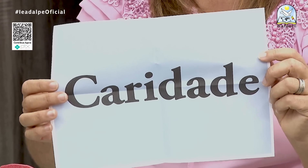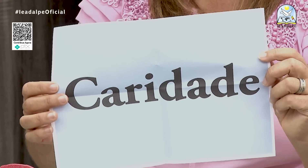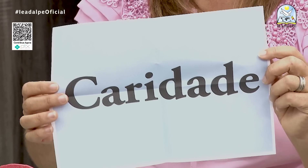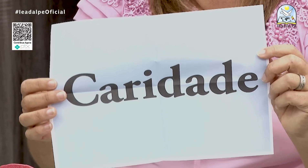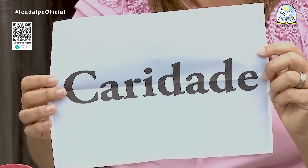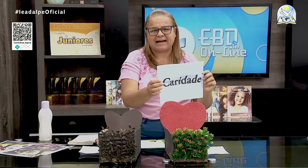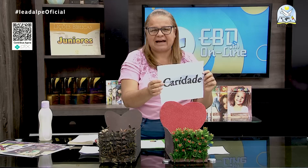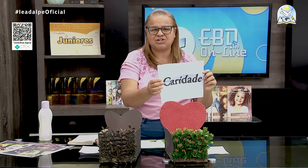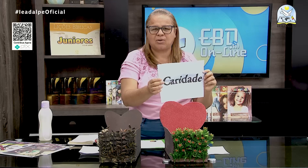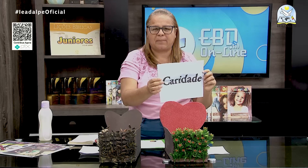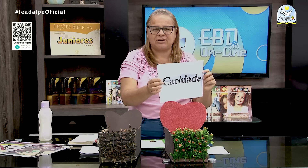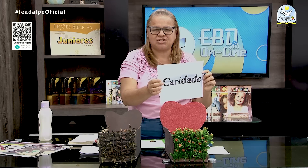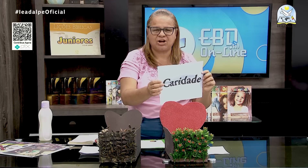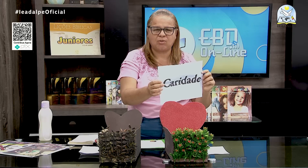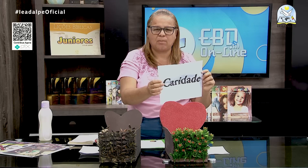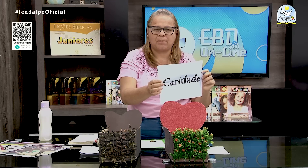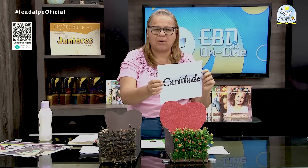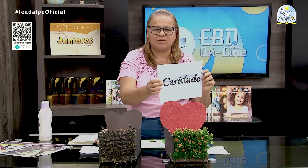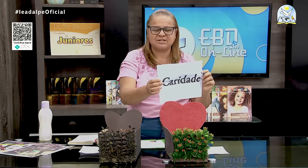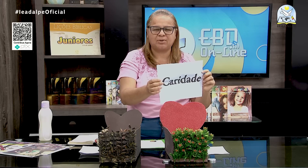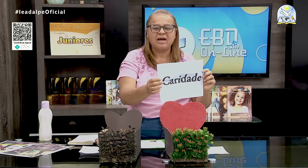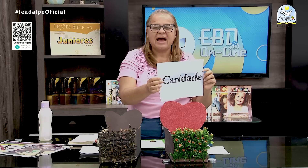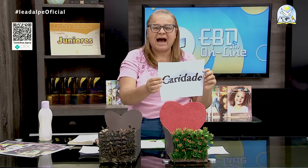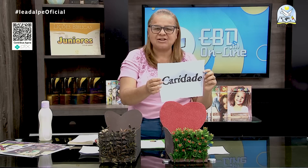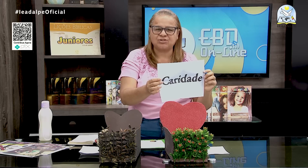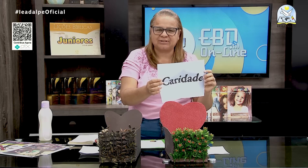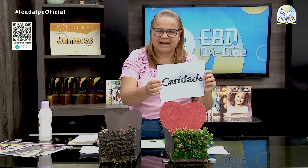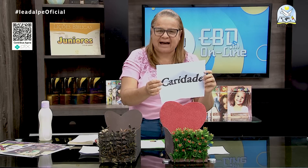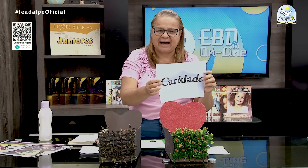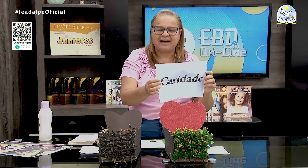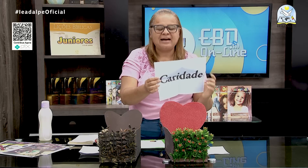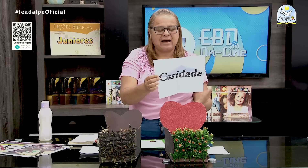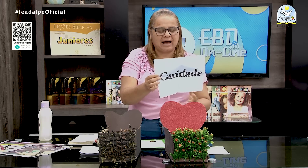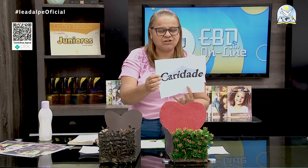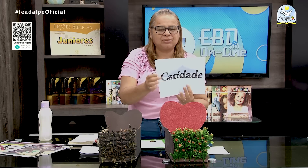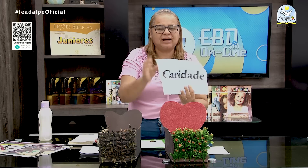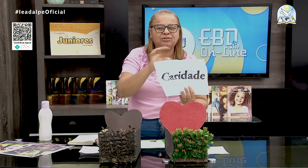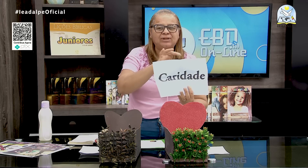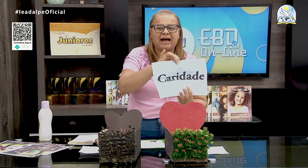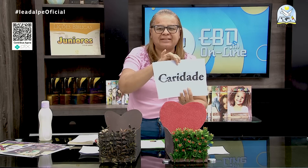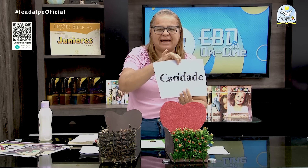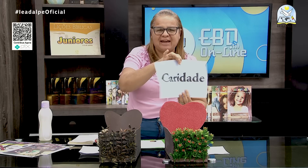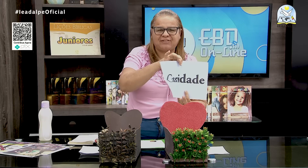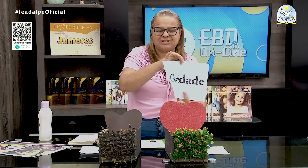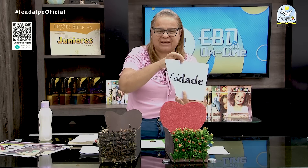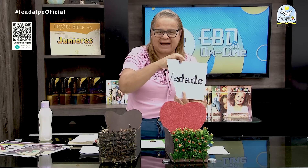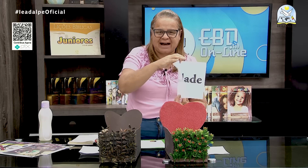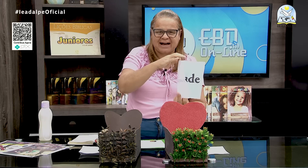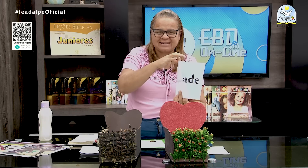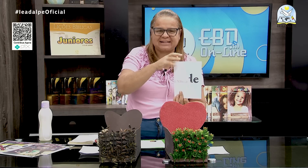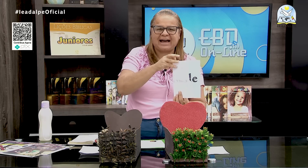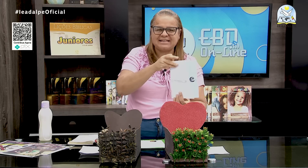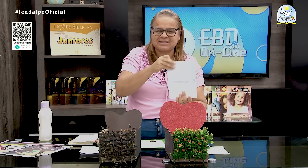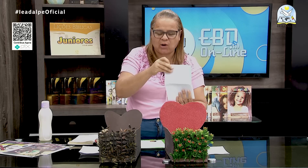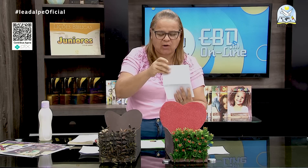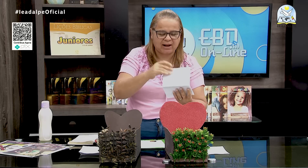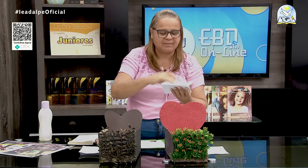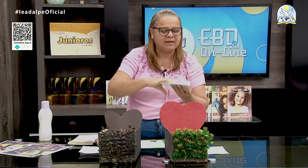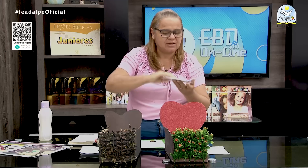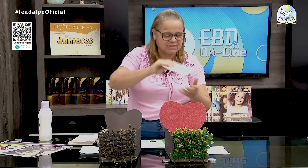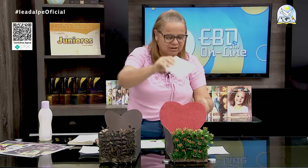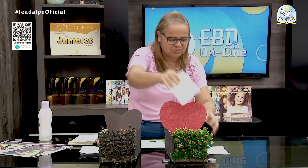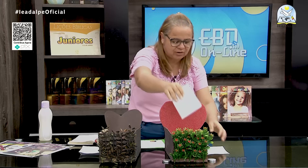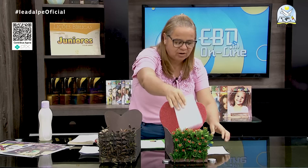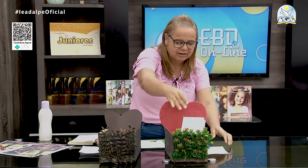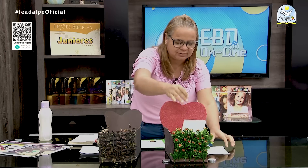que elas possam ter caridade compaixão com o próximo ajudar ajudando na tarefa de casa na escola